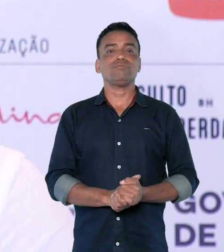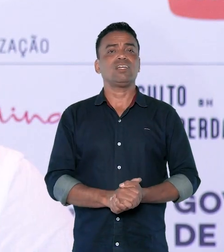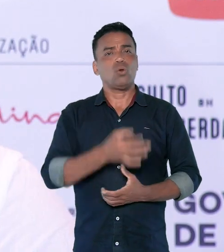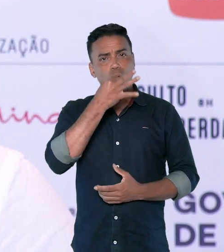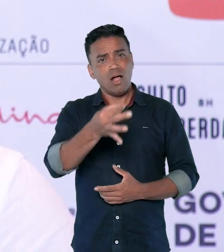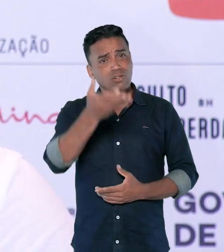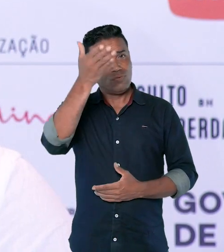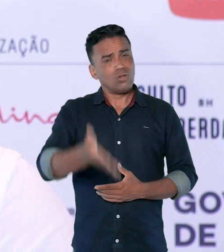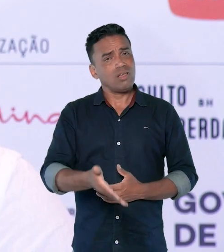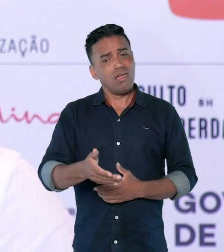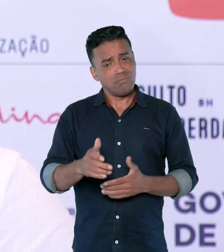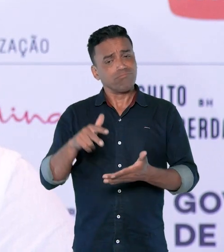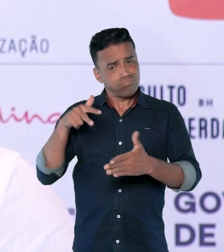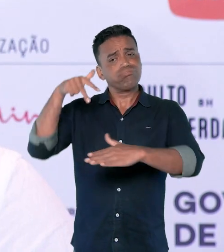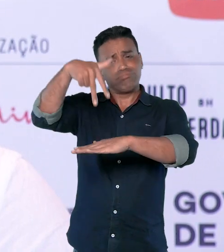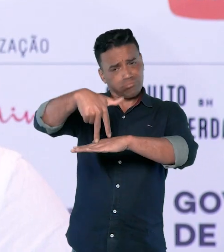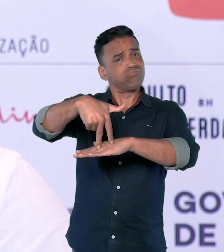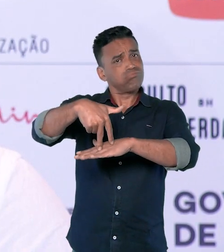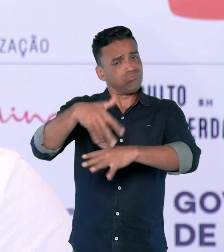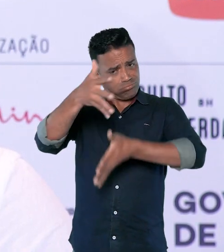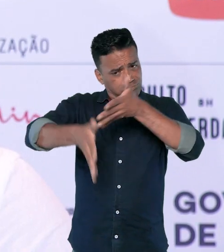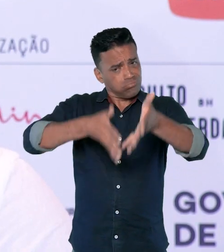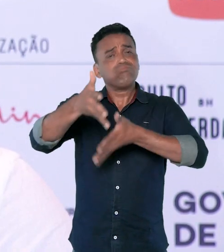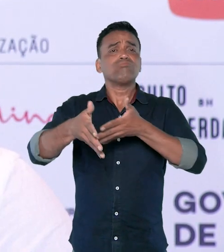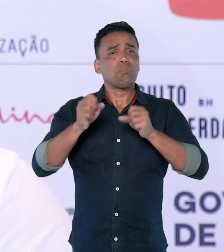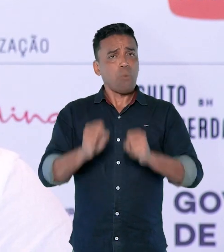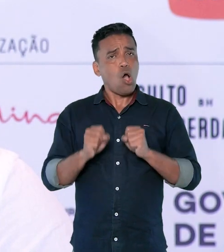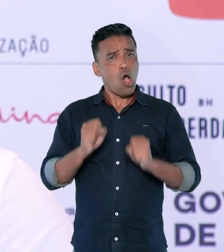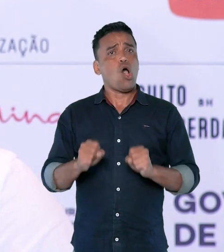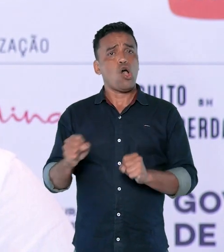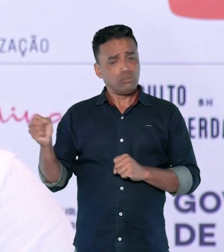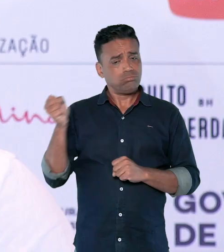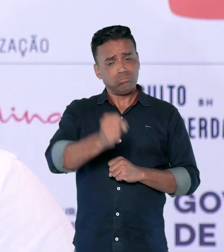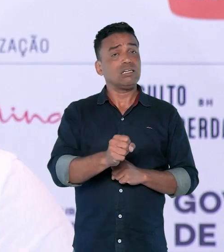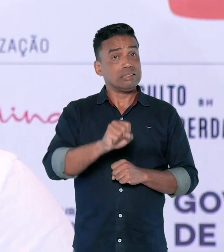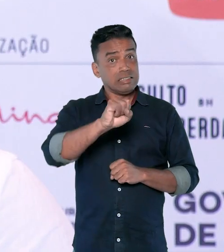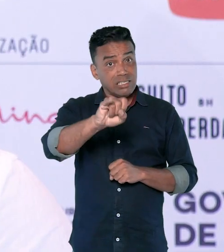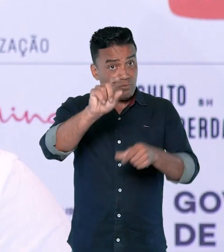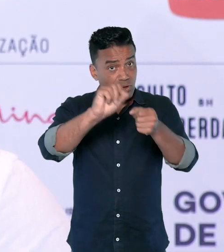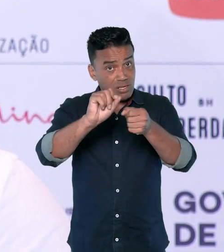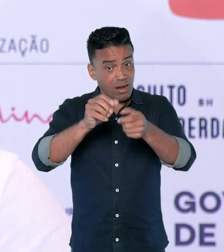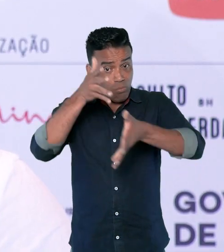eu acho que você está no lugar de fala, no sentido que, se não for você,